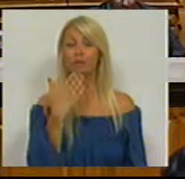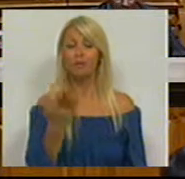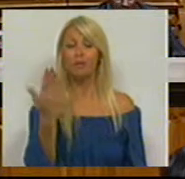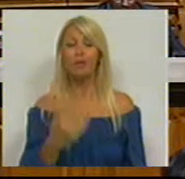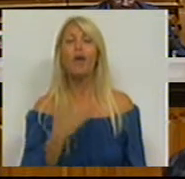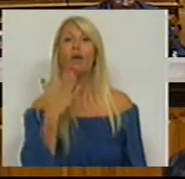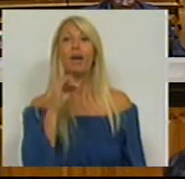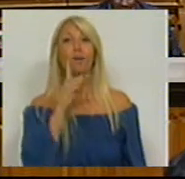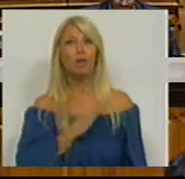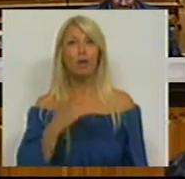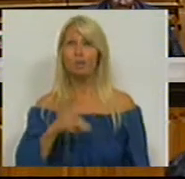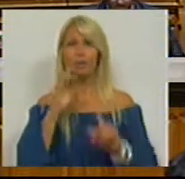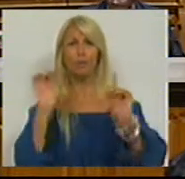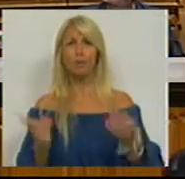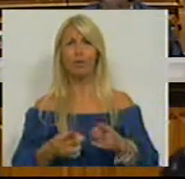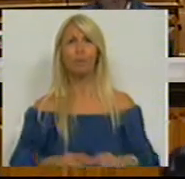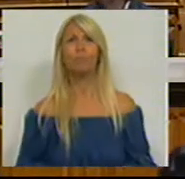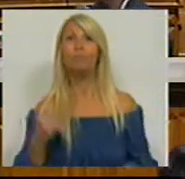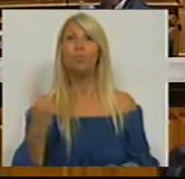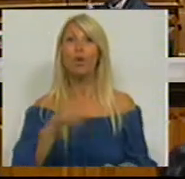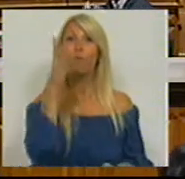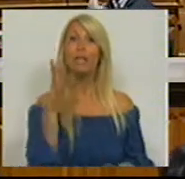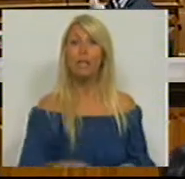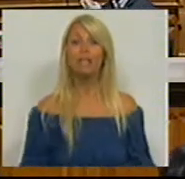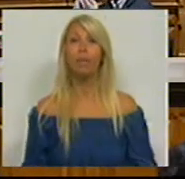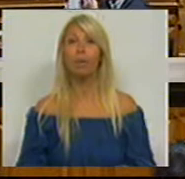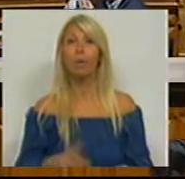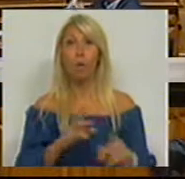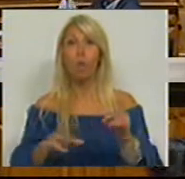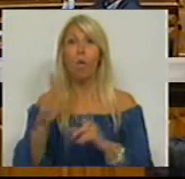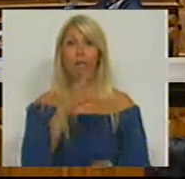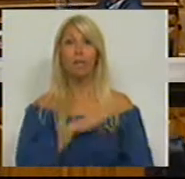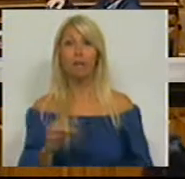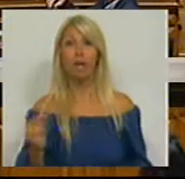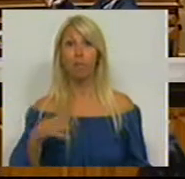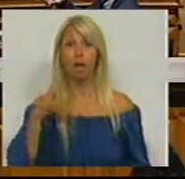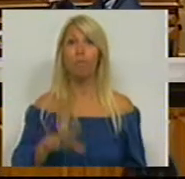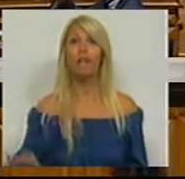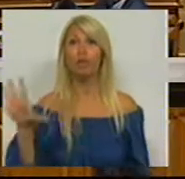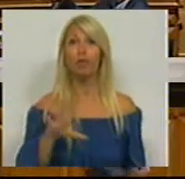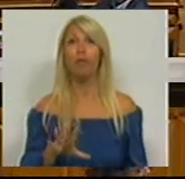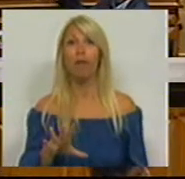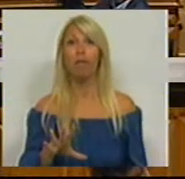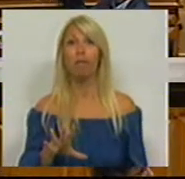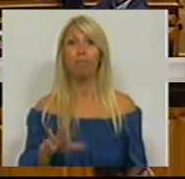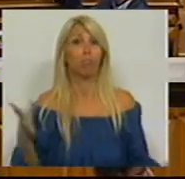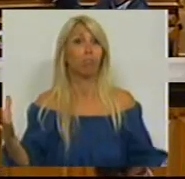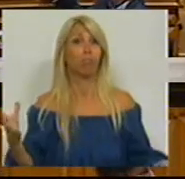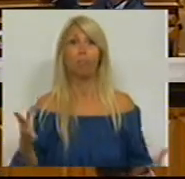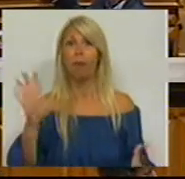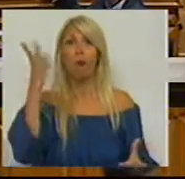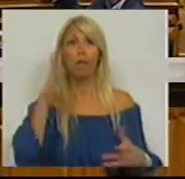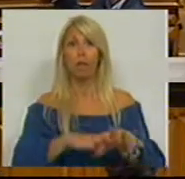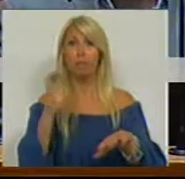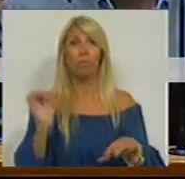Muito obrigada, Sra. Presidente, serei breve, apenas para dizer que o aumento do salário mínimo nacional decorre de uma decisão do